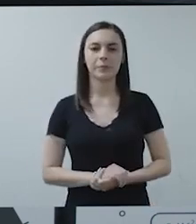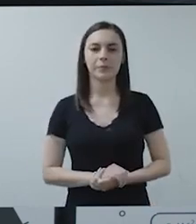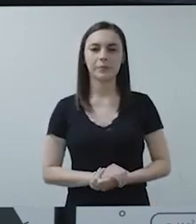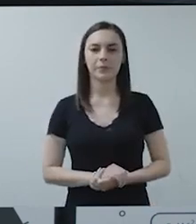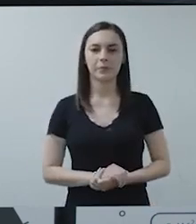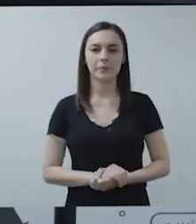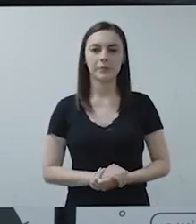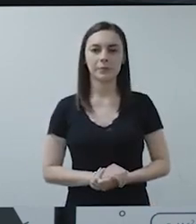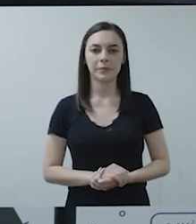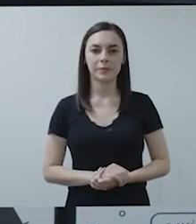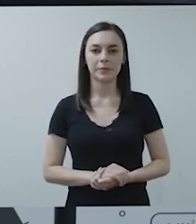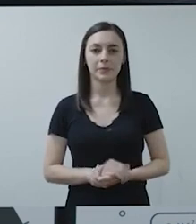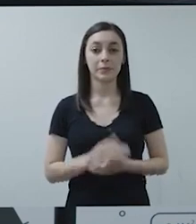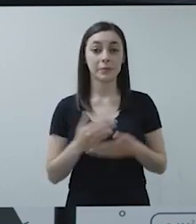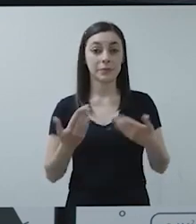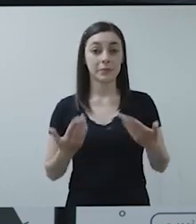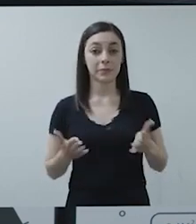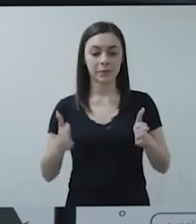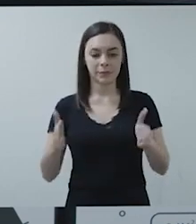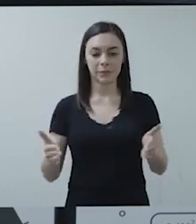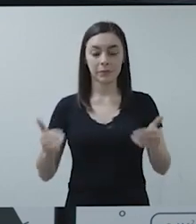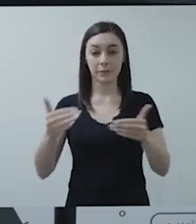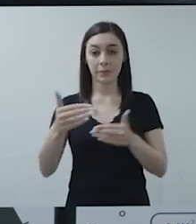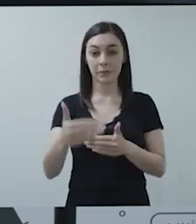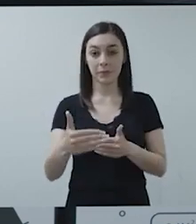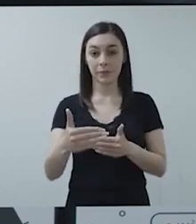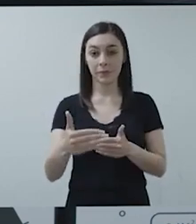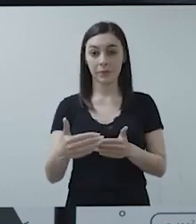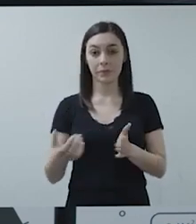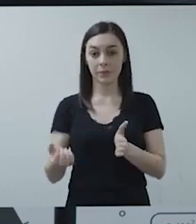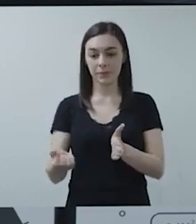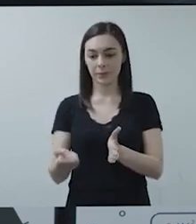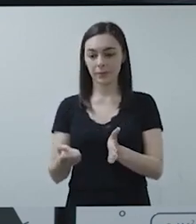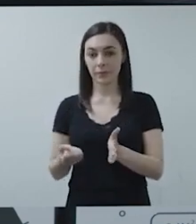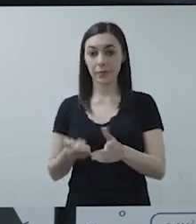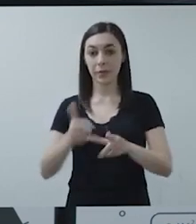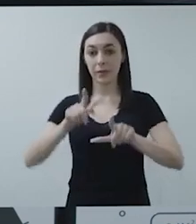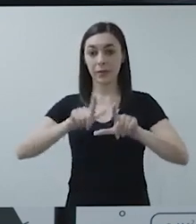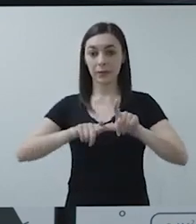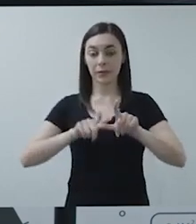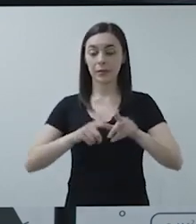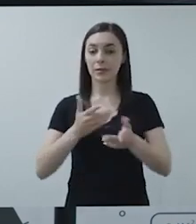Então... A gaveta começa com a letra